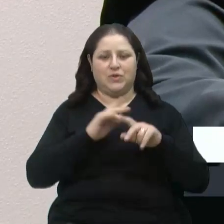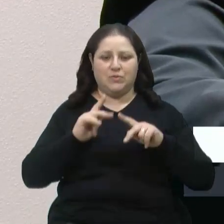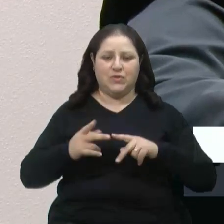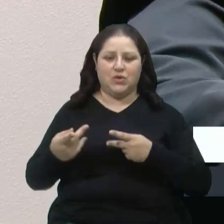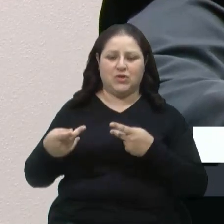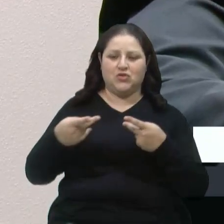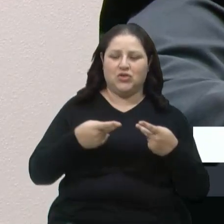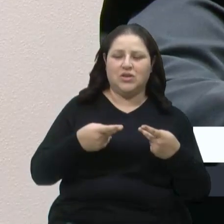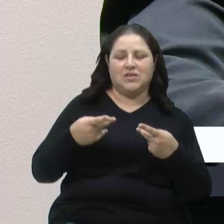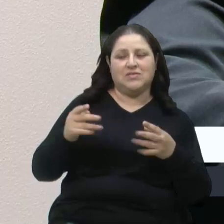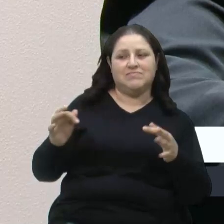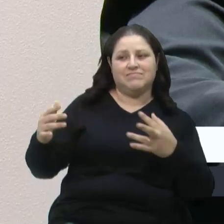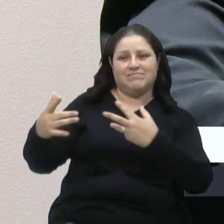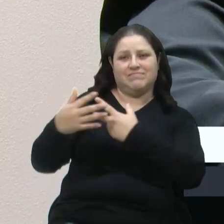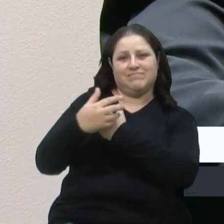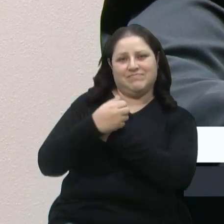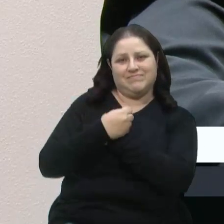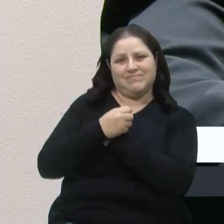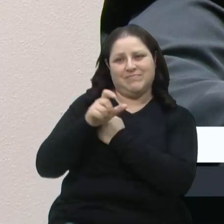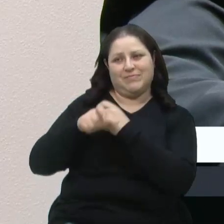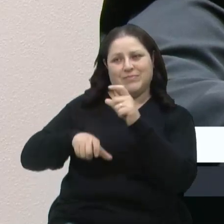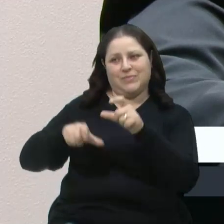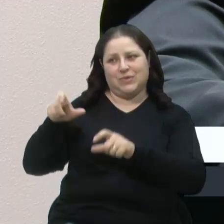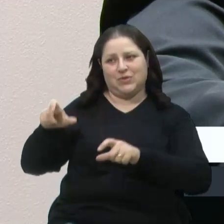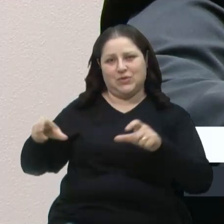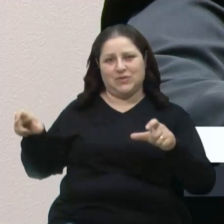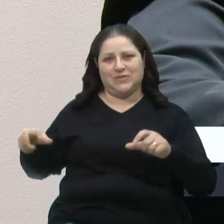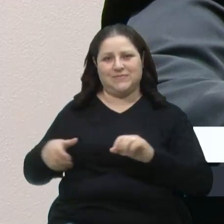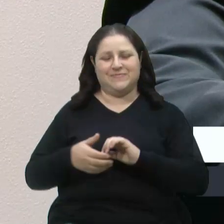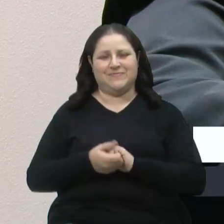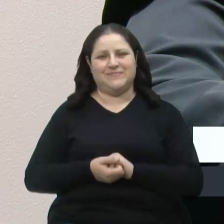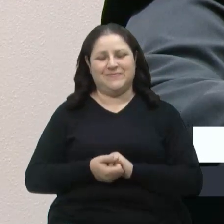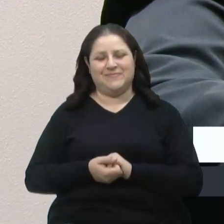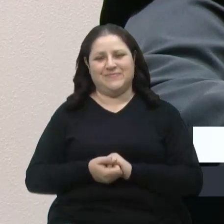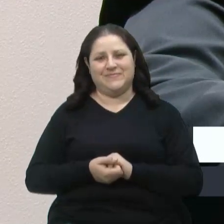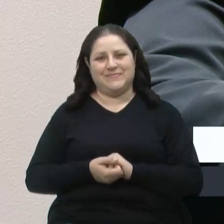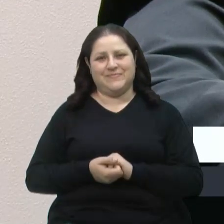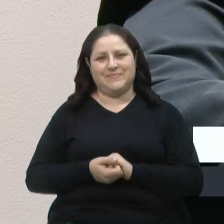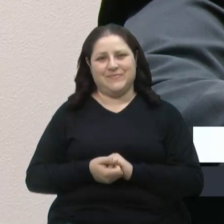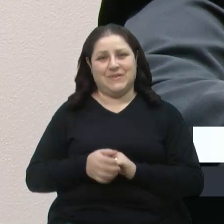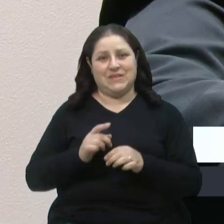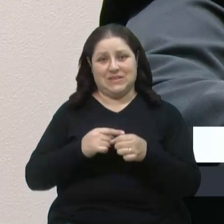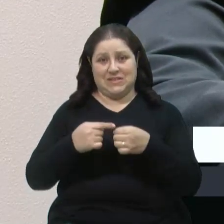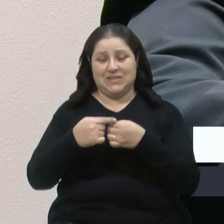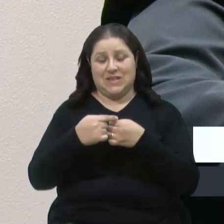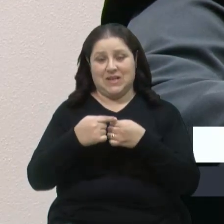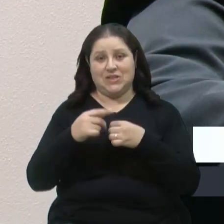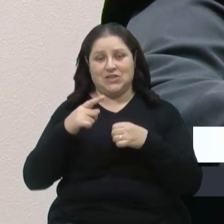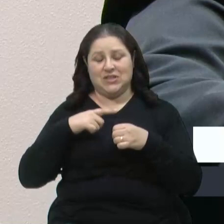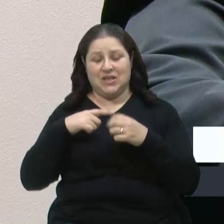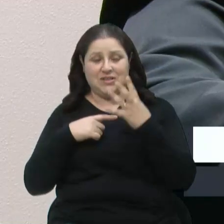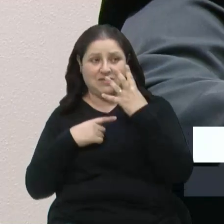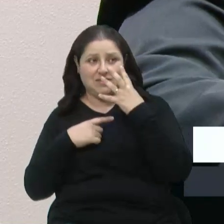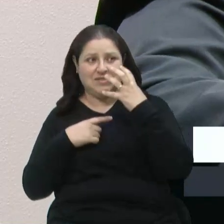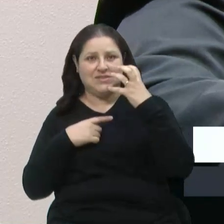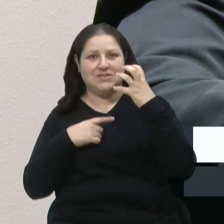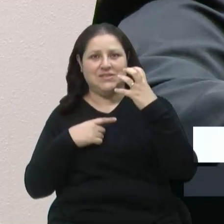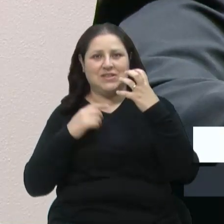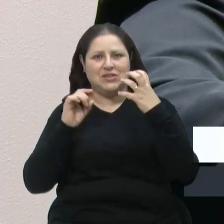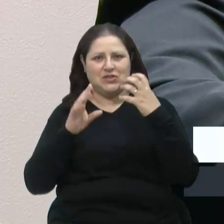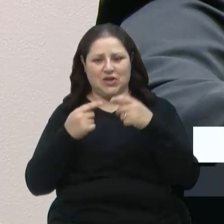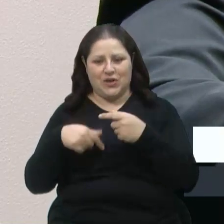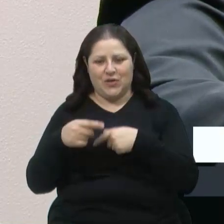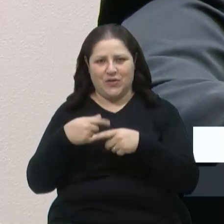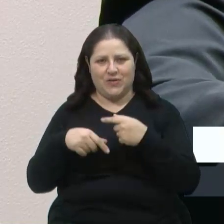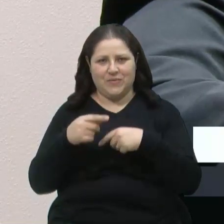pessoas. Uma das situações que faz com que uma cidade seja atrativa não é só a